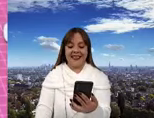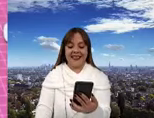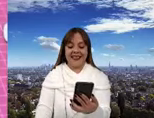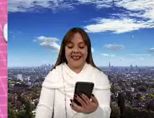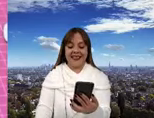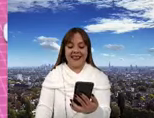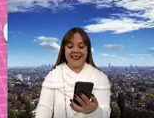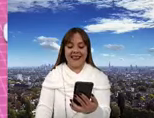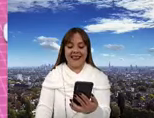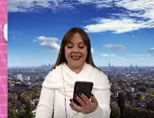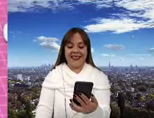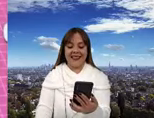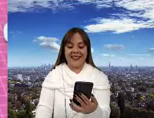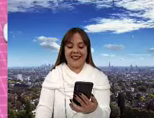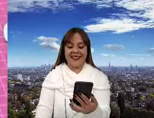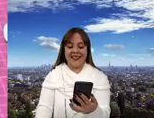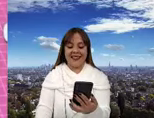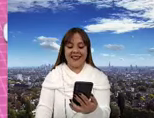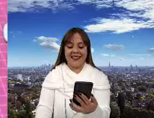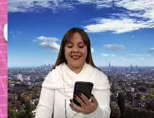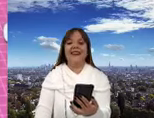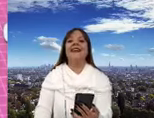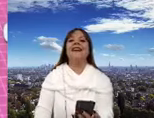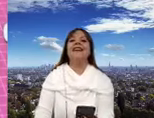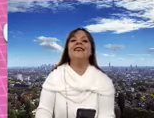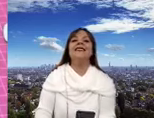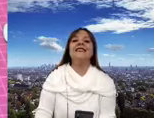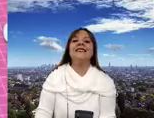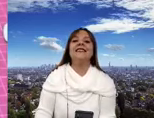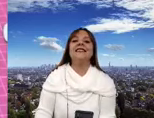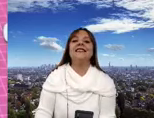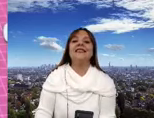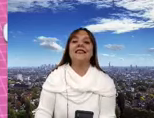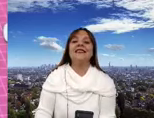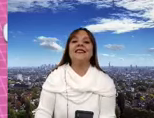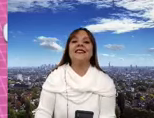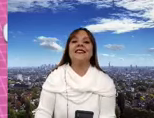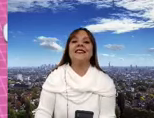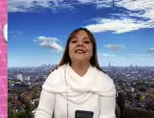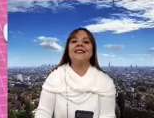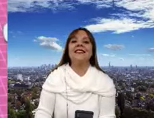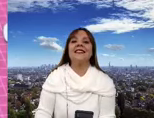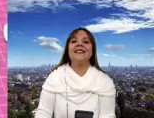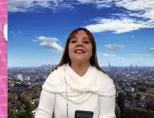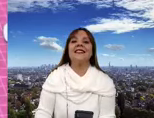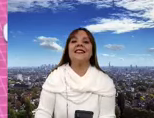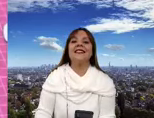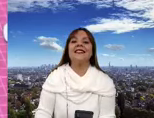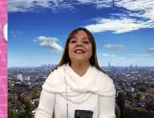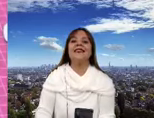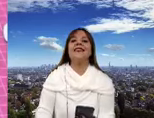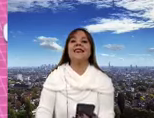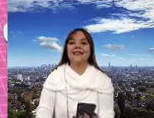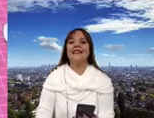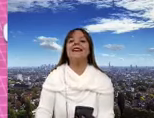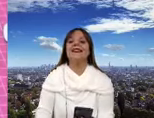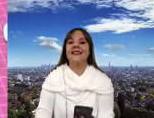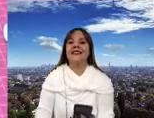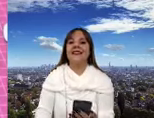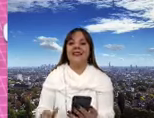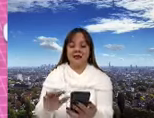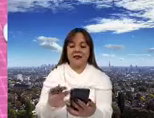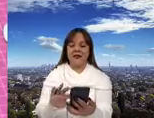duas camadas, eu sempre indico assim. Quem só achar o fino, coloca duas camadas, porque senão vai ficar muito fininho e não vai dar